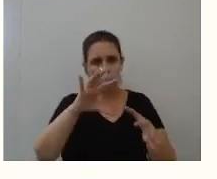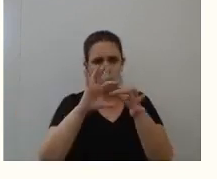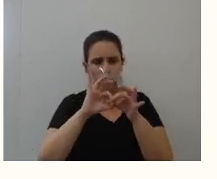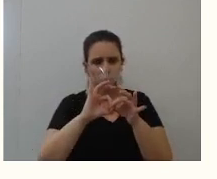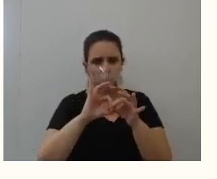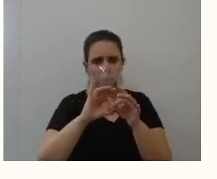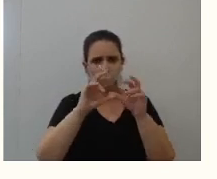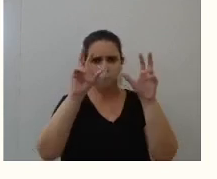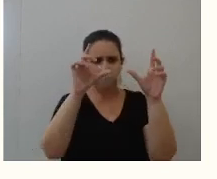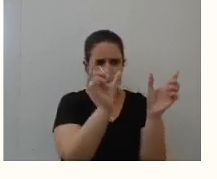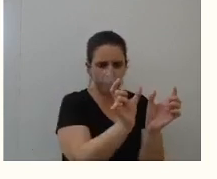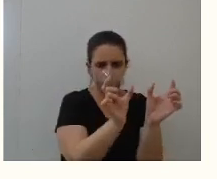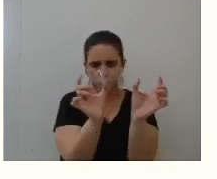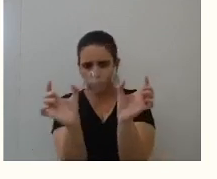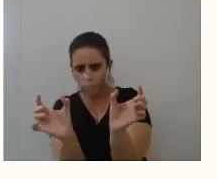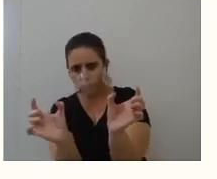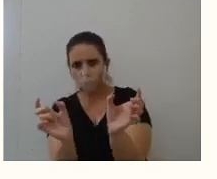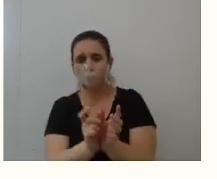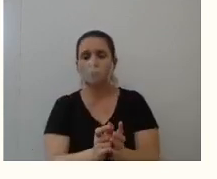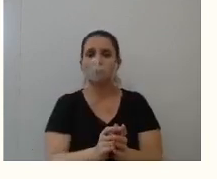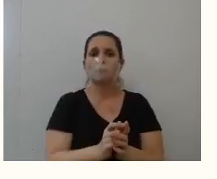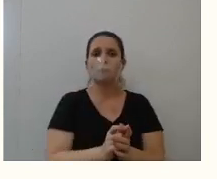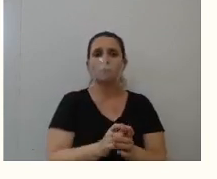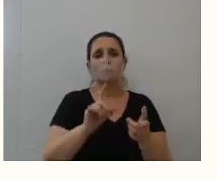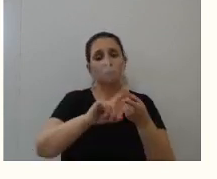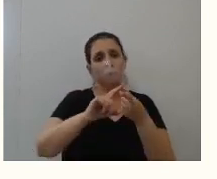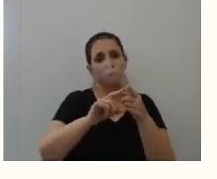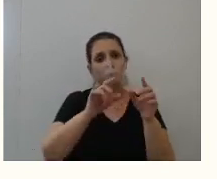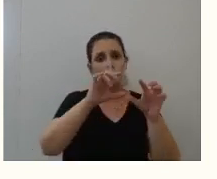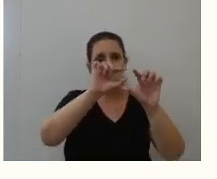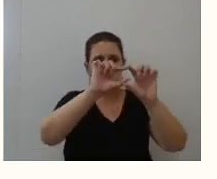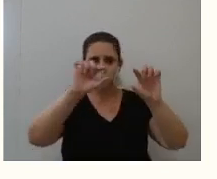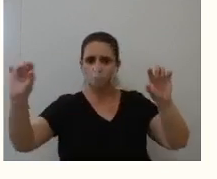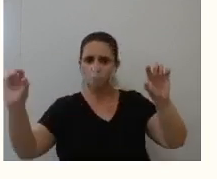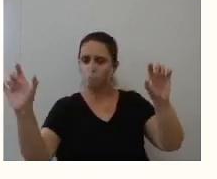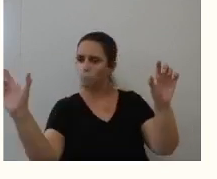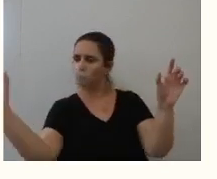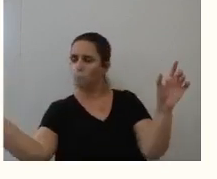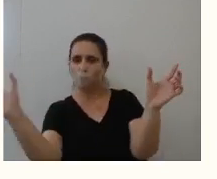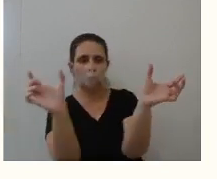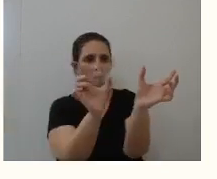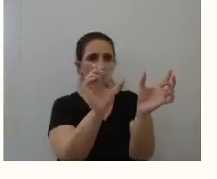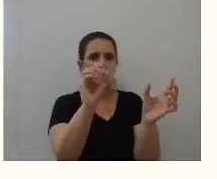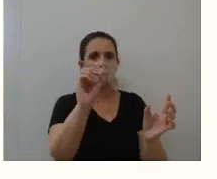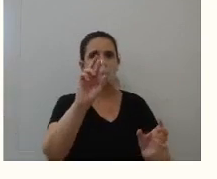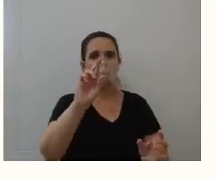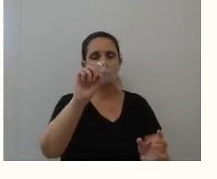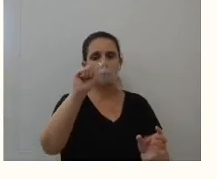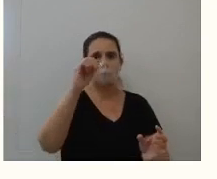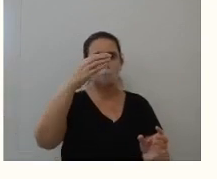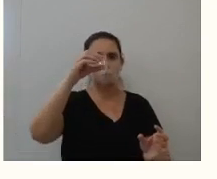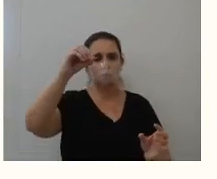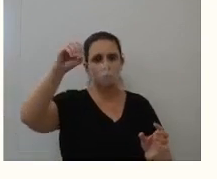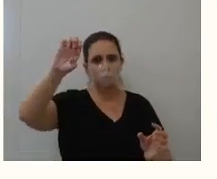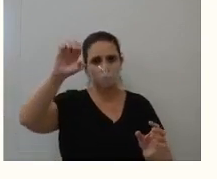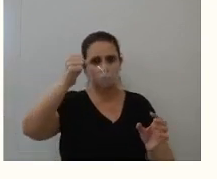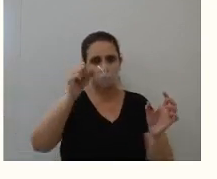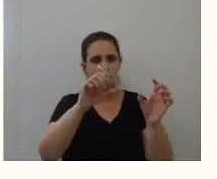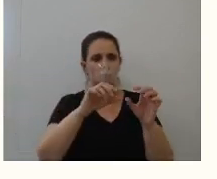função sintática, mas também servem para unir orações. Olha, quando eu digo ali para vocês, ó, saímos de